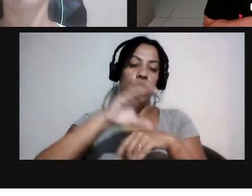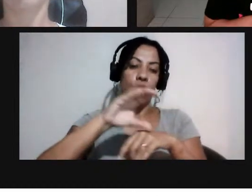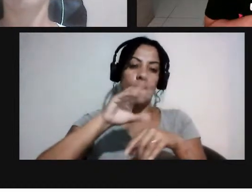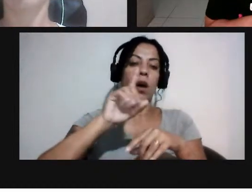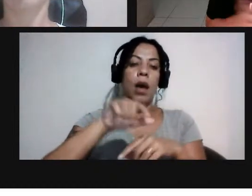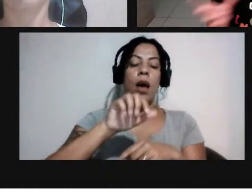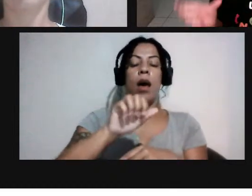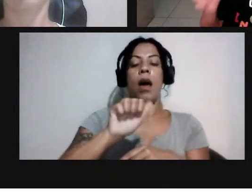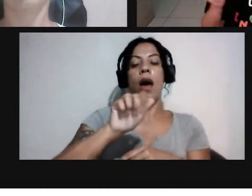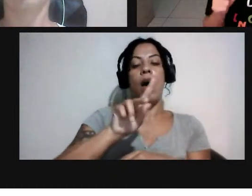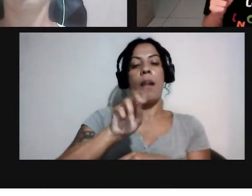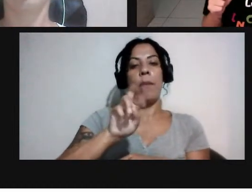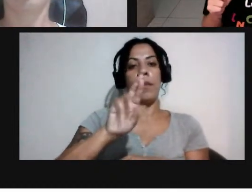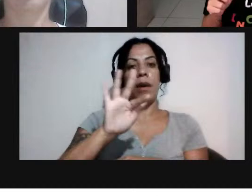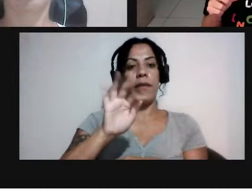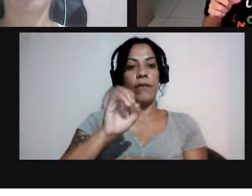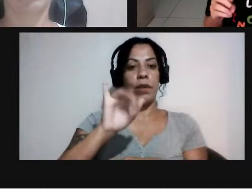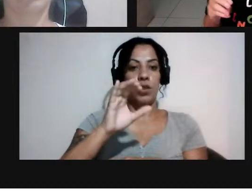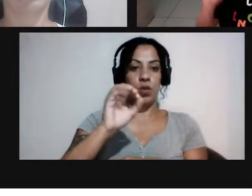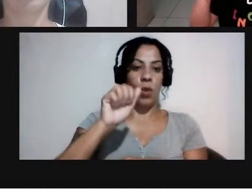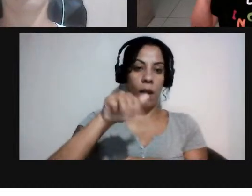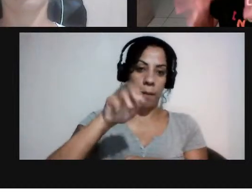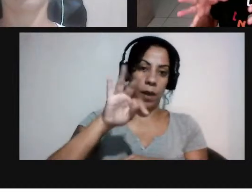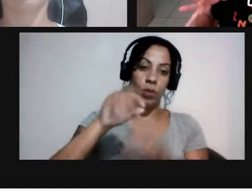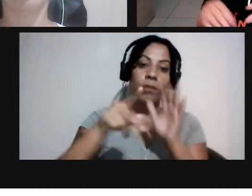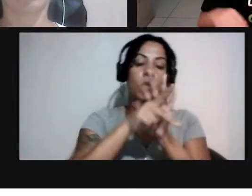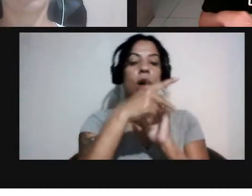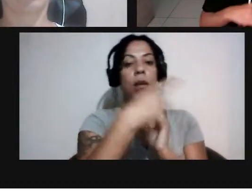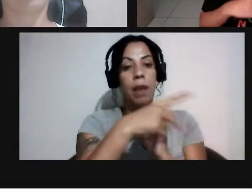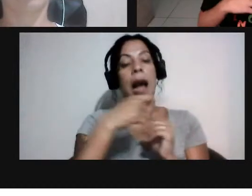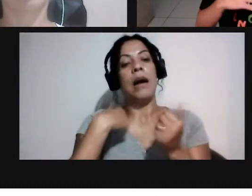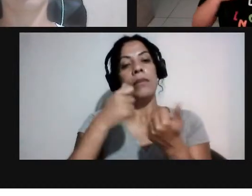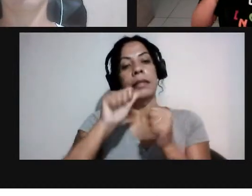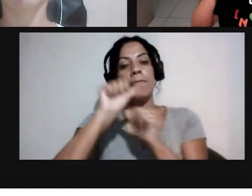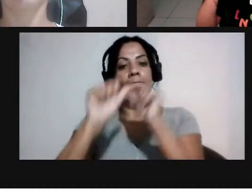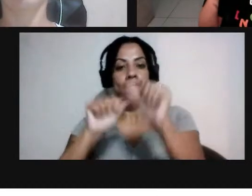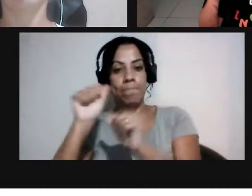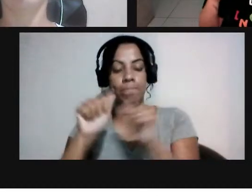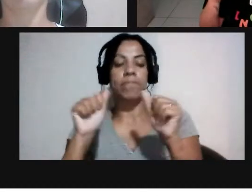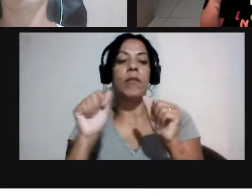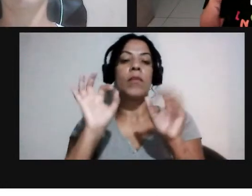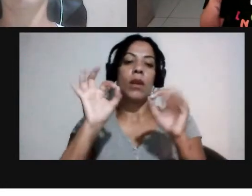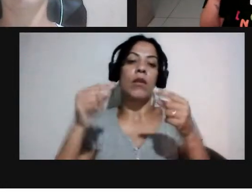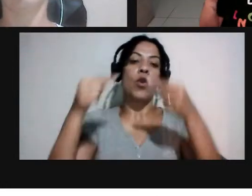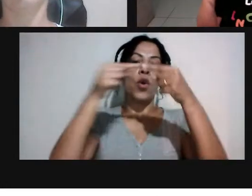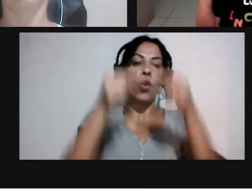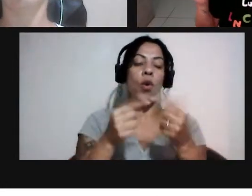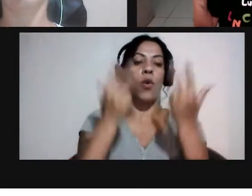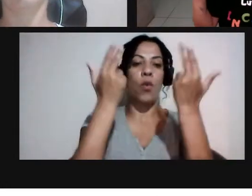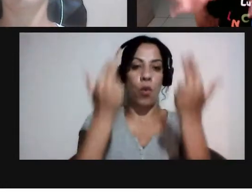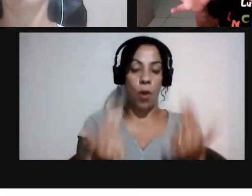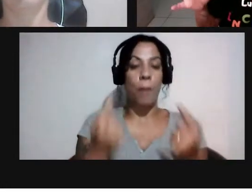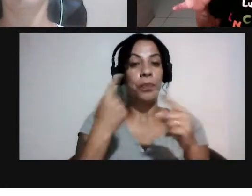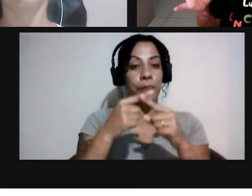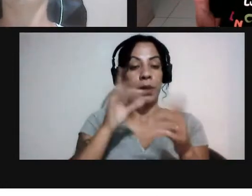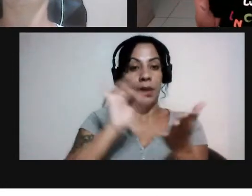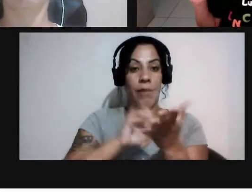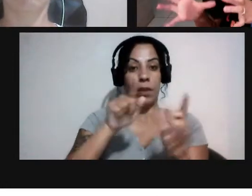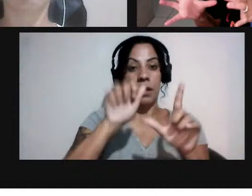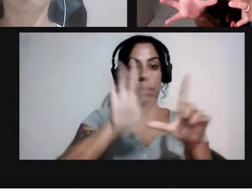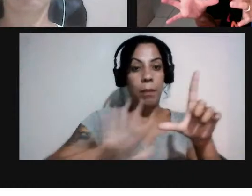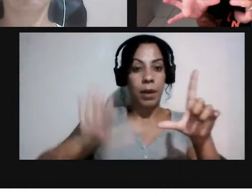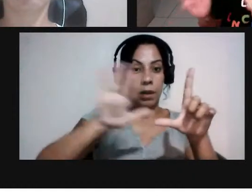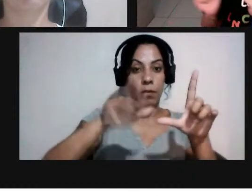diretoria de extensão, então eu tive que adequar para poder caber, né, tanto na, porque assim, a plataforma Moodle